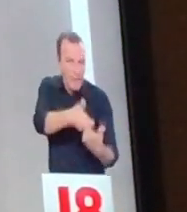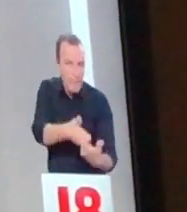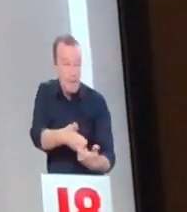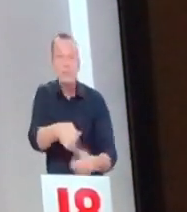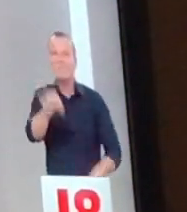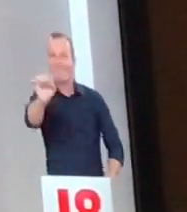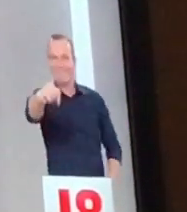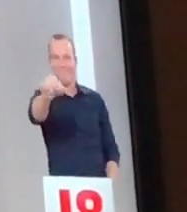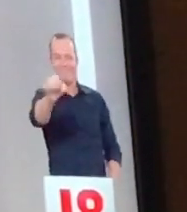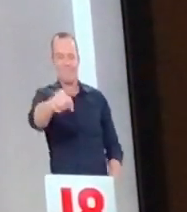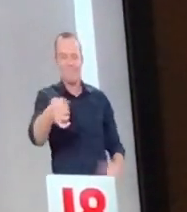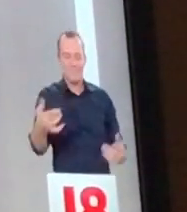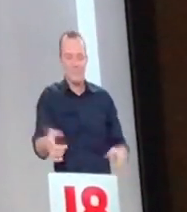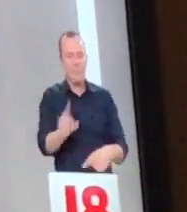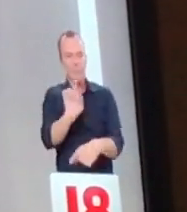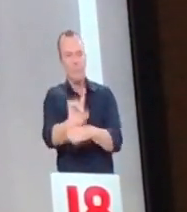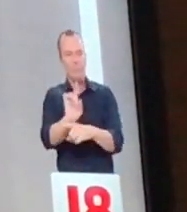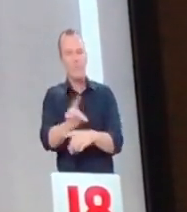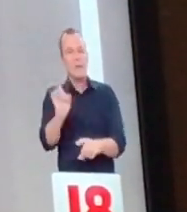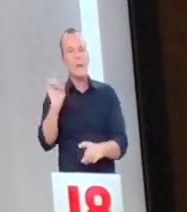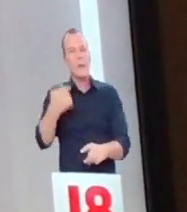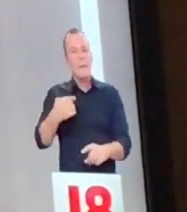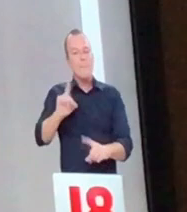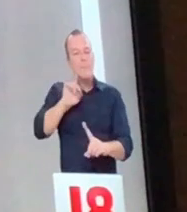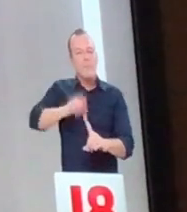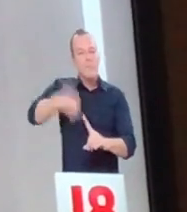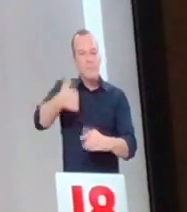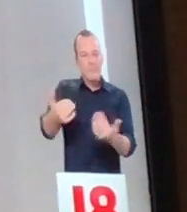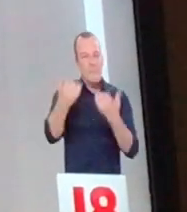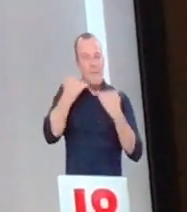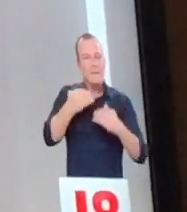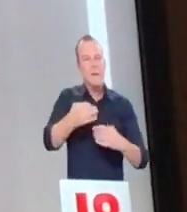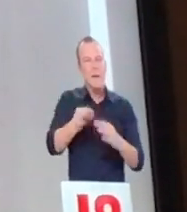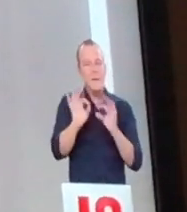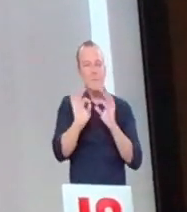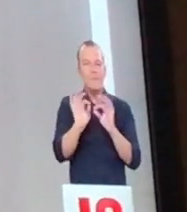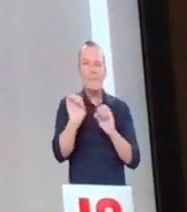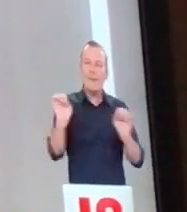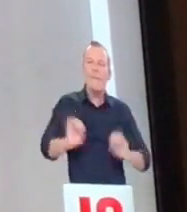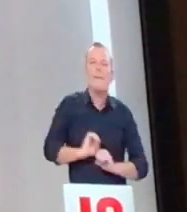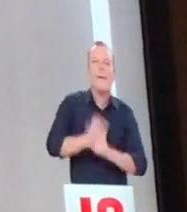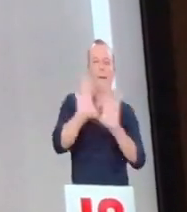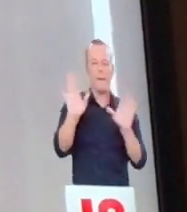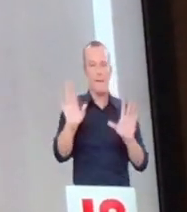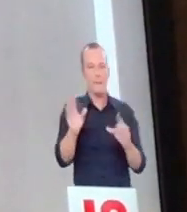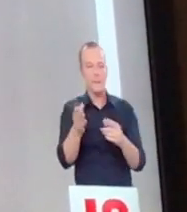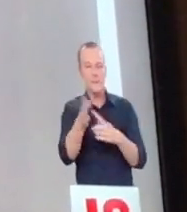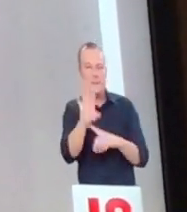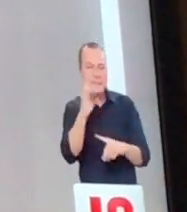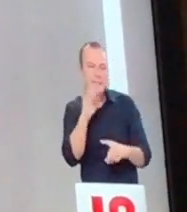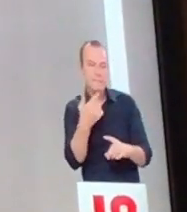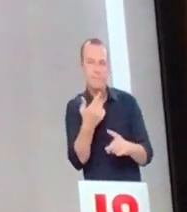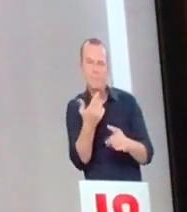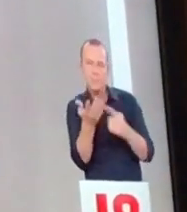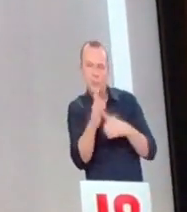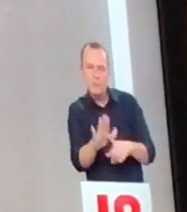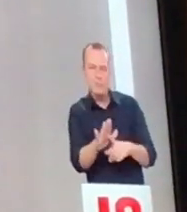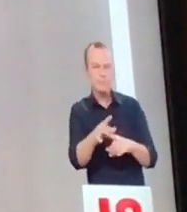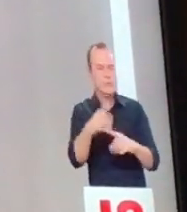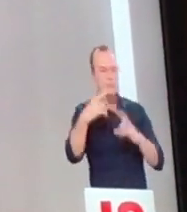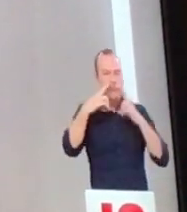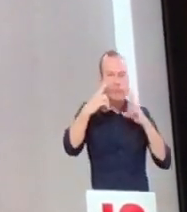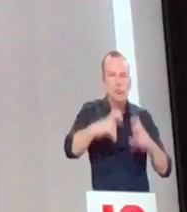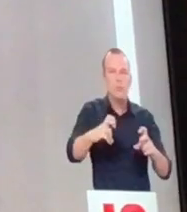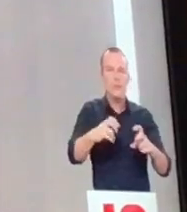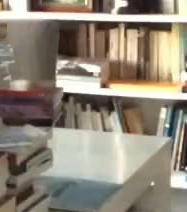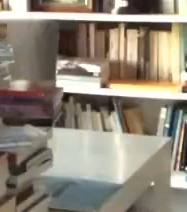E além disso, temos informação, uma informação mais fina, ou seja, se é possível identificar perfis socioprofissionais das